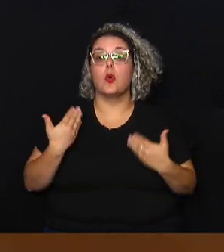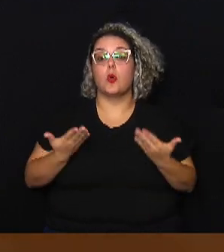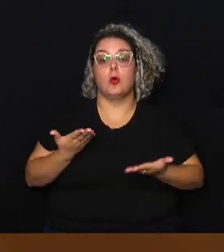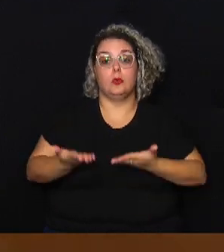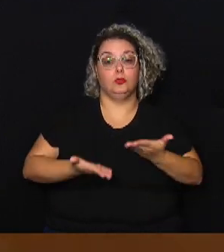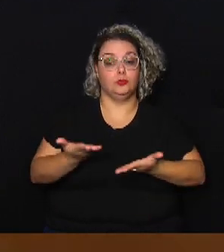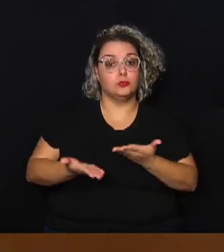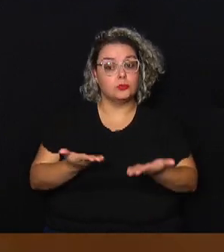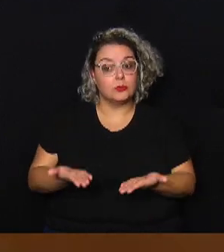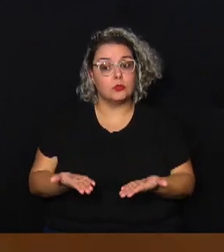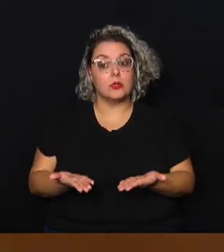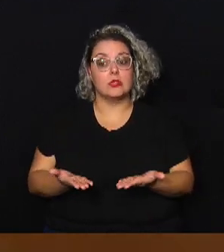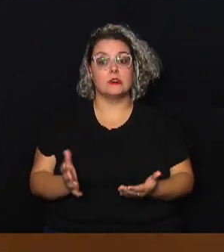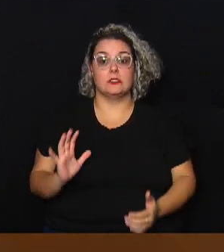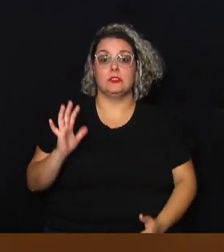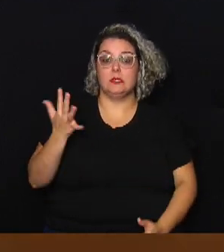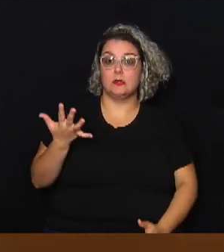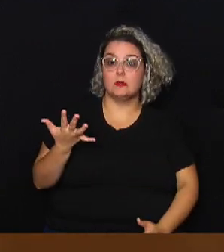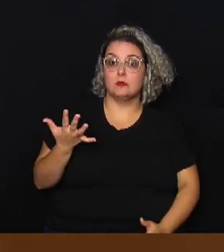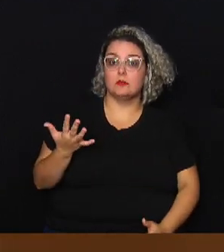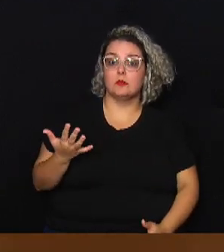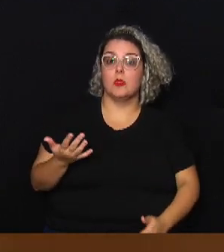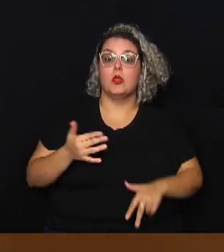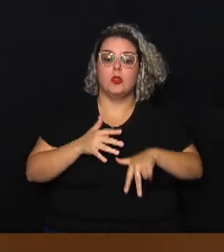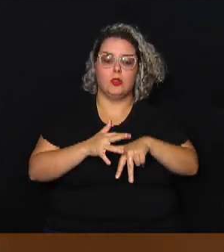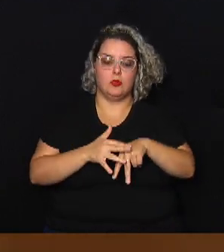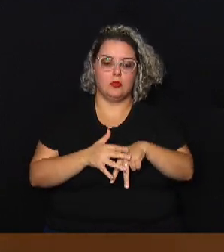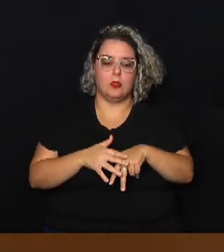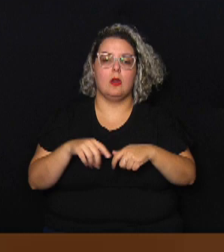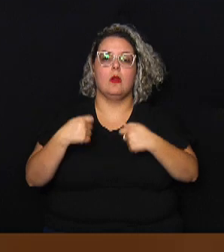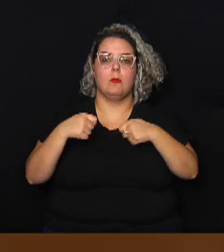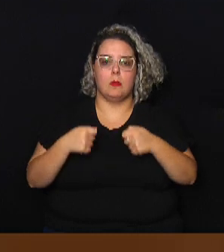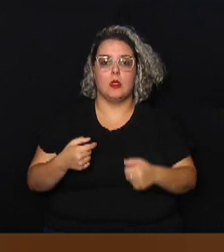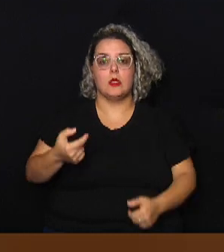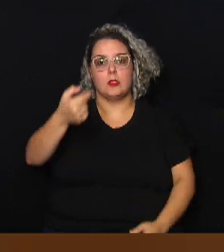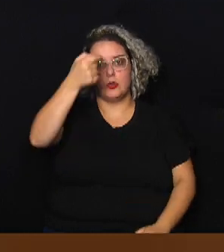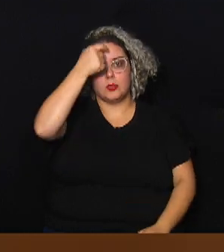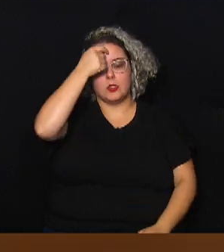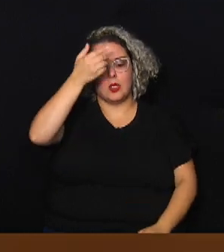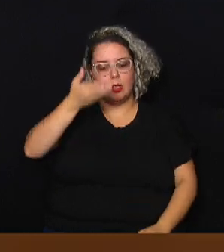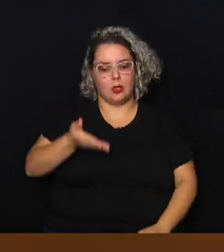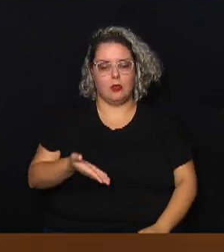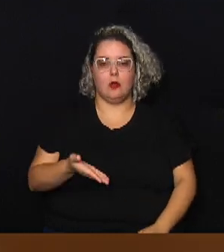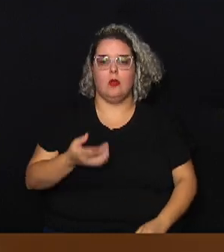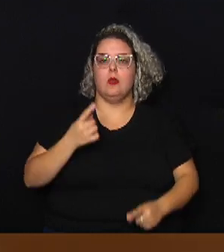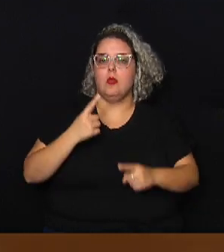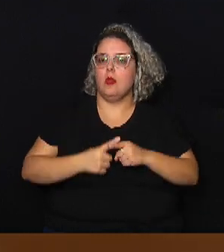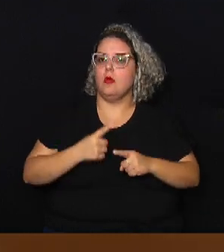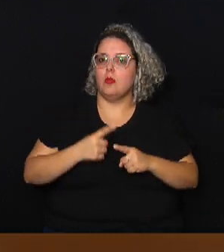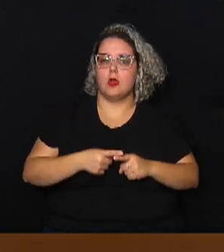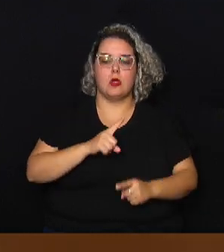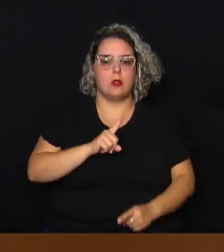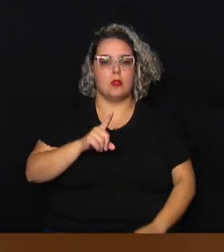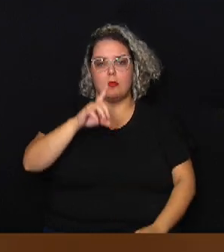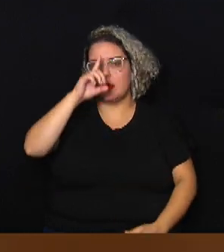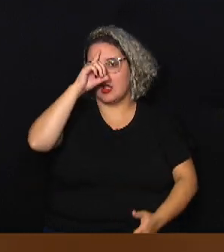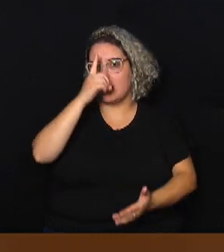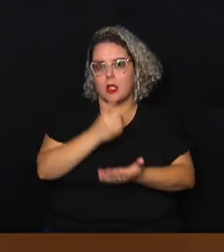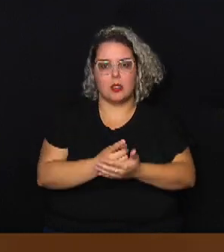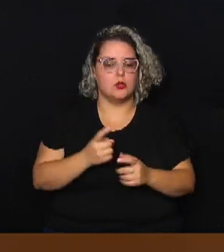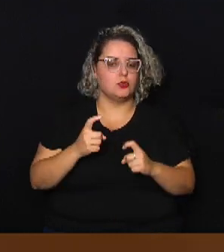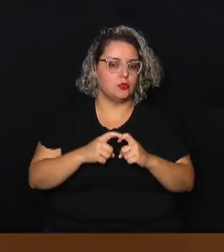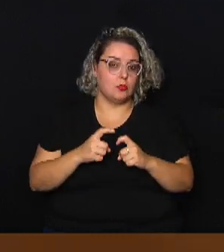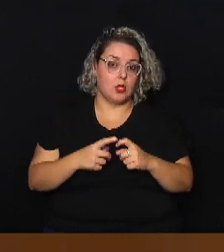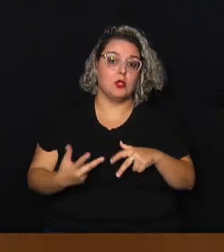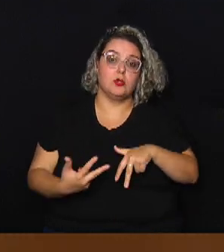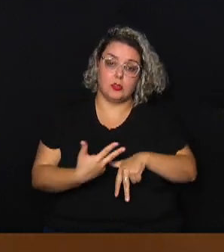caso elas apareçam, e o paciente ele precisa estar ciente disso, porque não é uma decisão apenas do médico de operar, né?